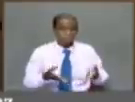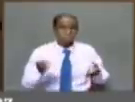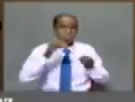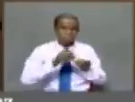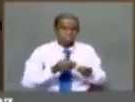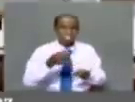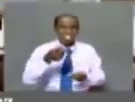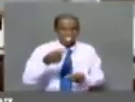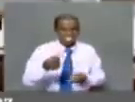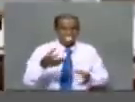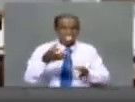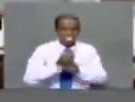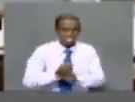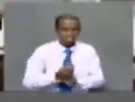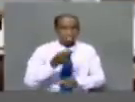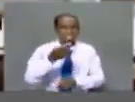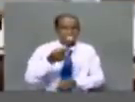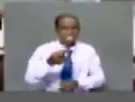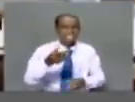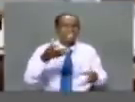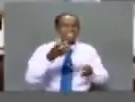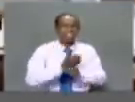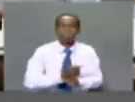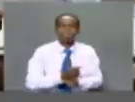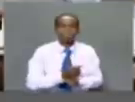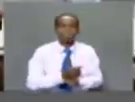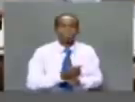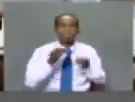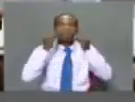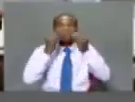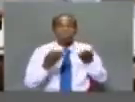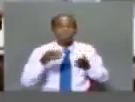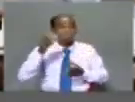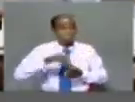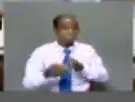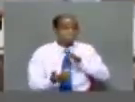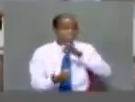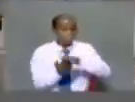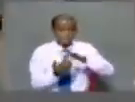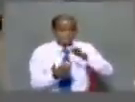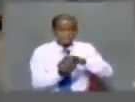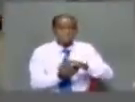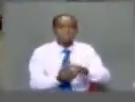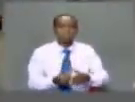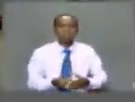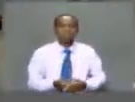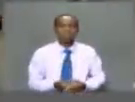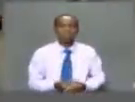Estado, então. Deviam devolver essa pensão, deixar de receber, porque os danos são incalculáveis.